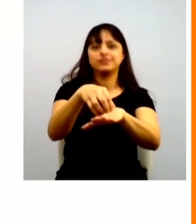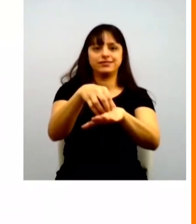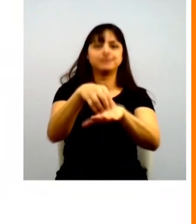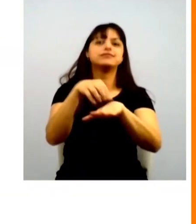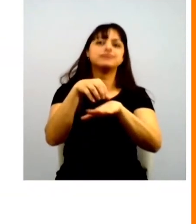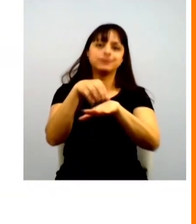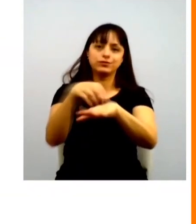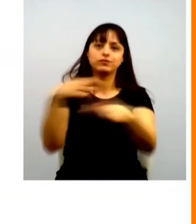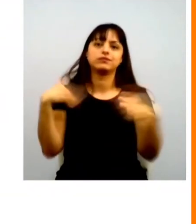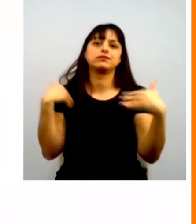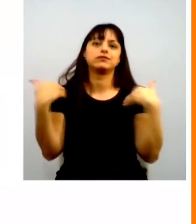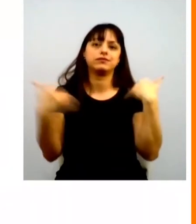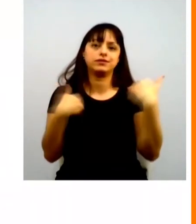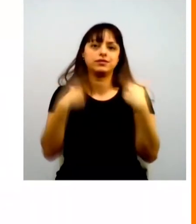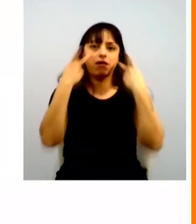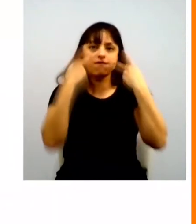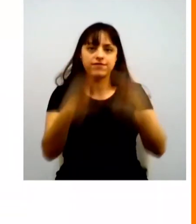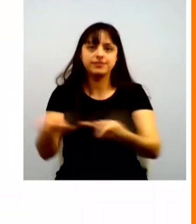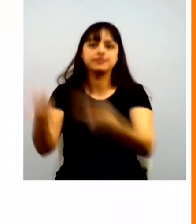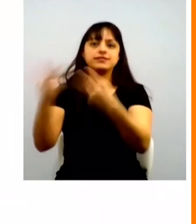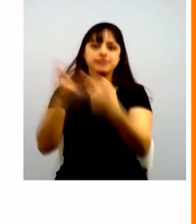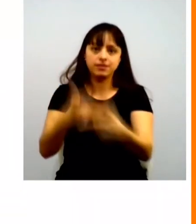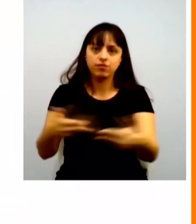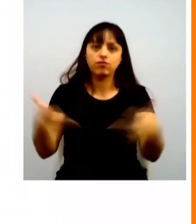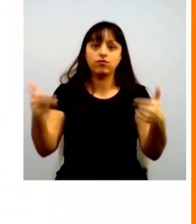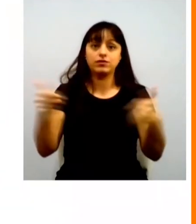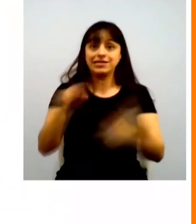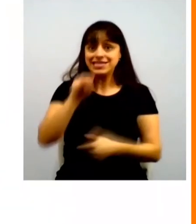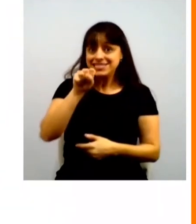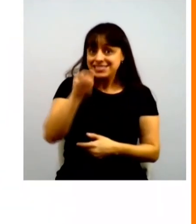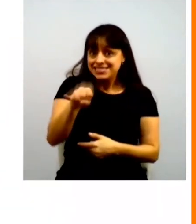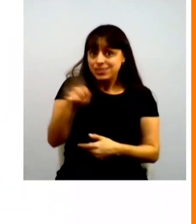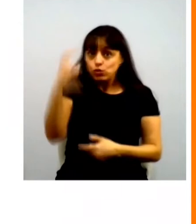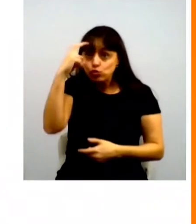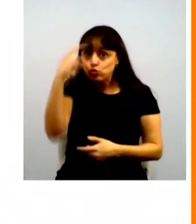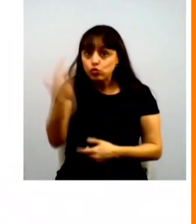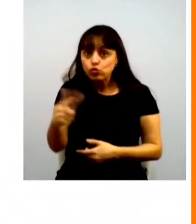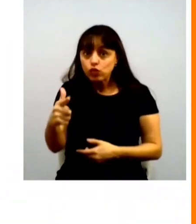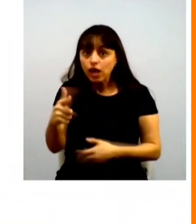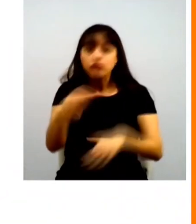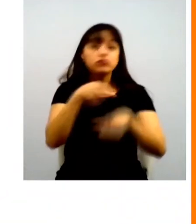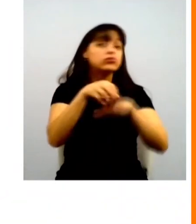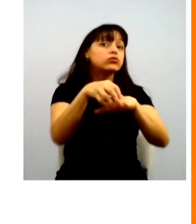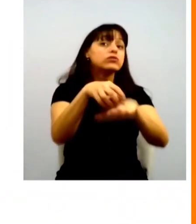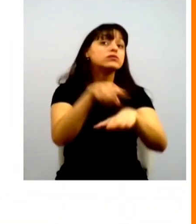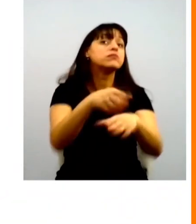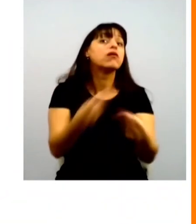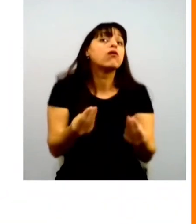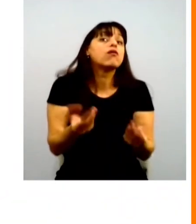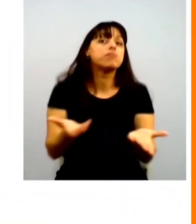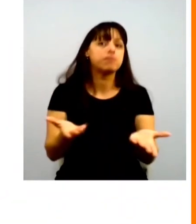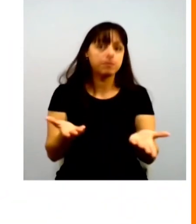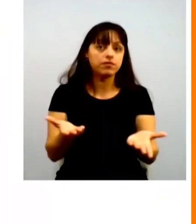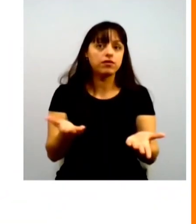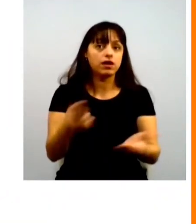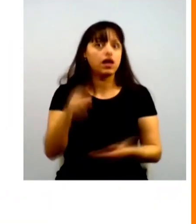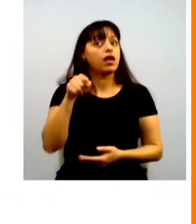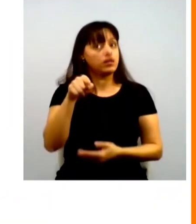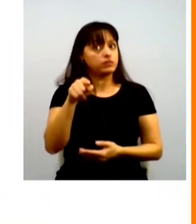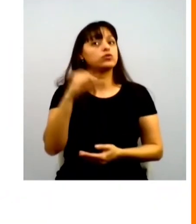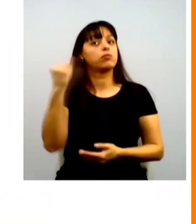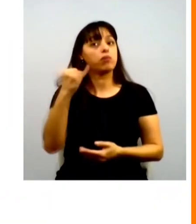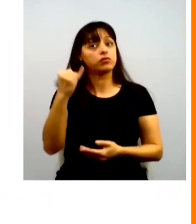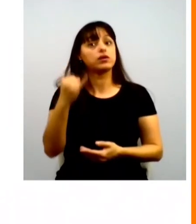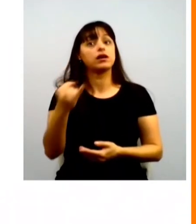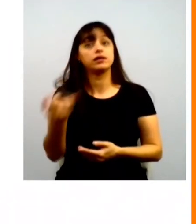O seria o turismo se não houvesse a cultura? E a cultura que aporta o turismo? É um tema importante porque, algumas vezes,